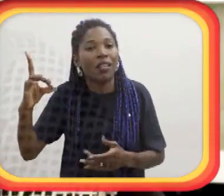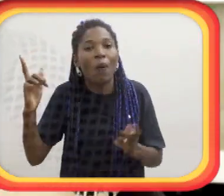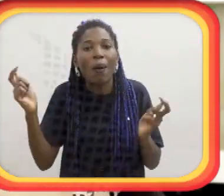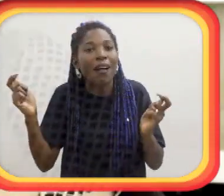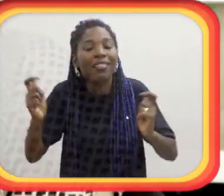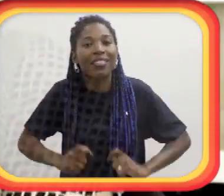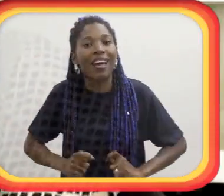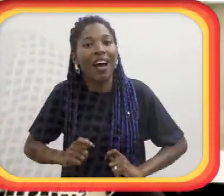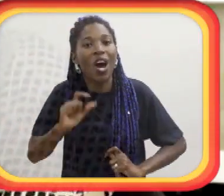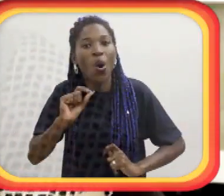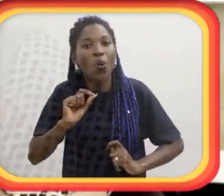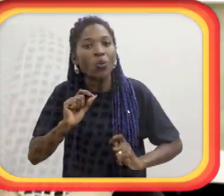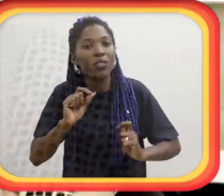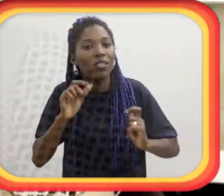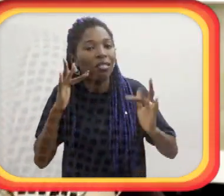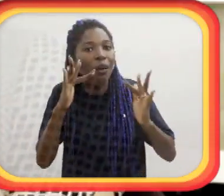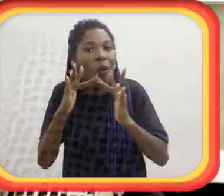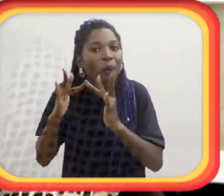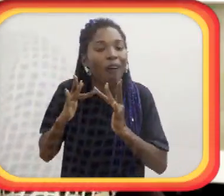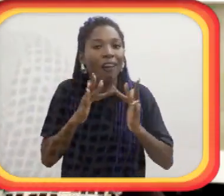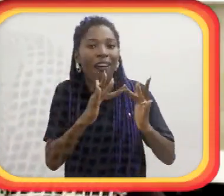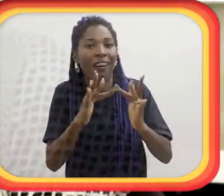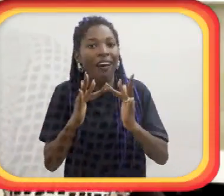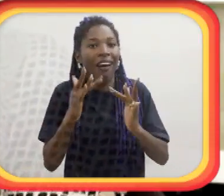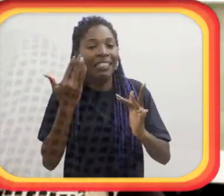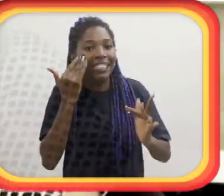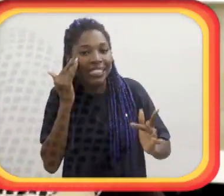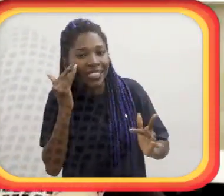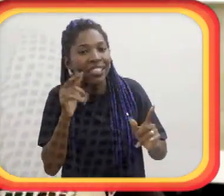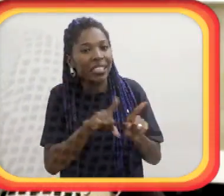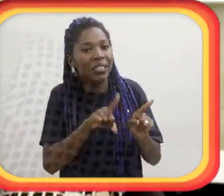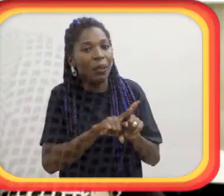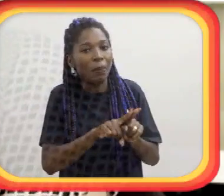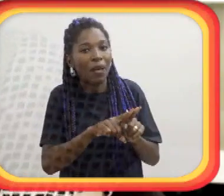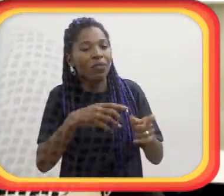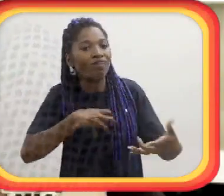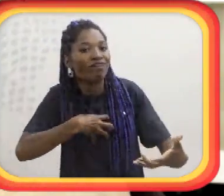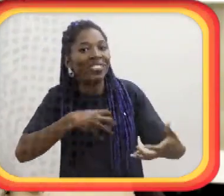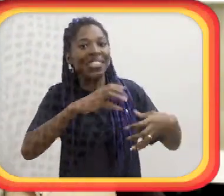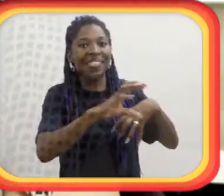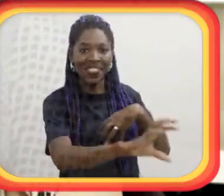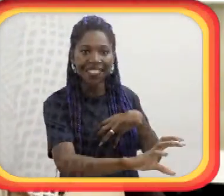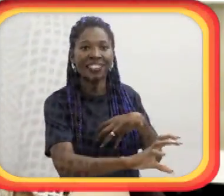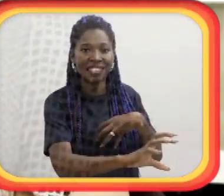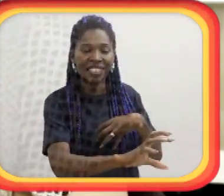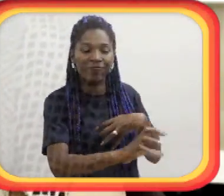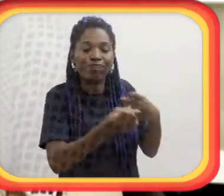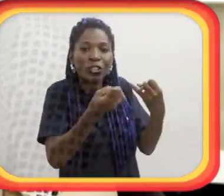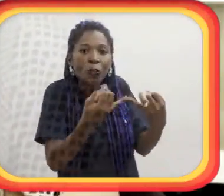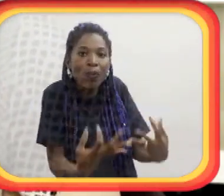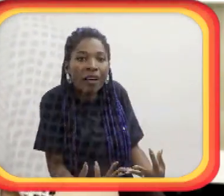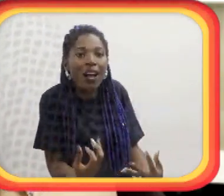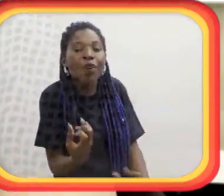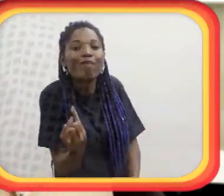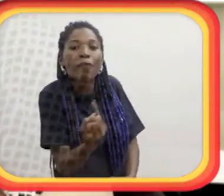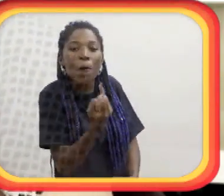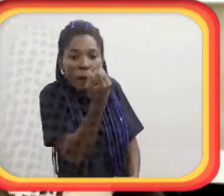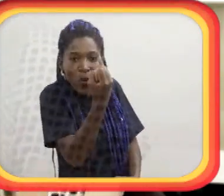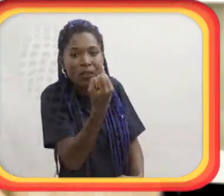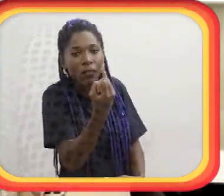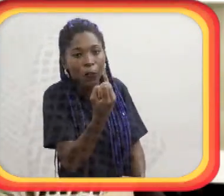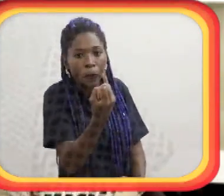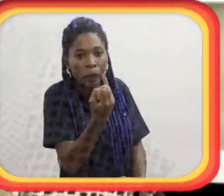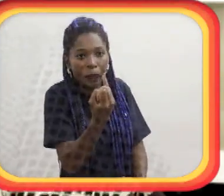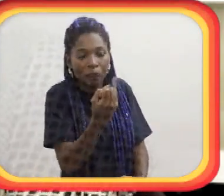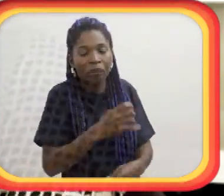Que capacidade de se conectar com ela, de entender o que tinha acontecido e também de se colocar, dizer da maneira